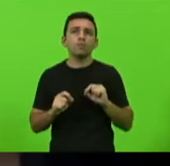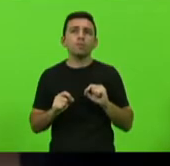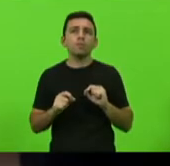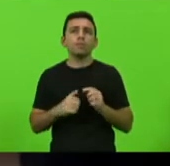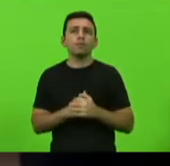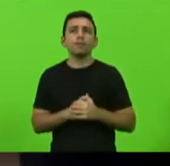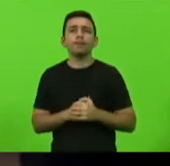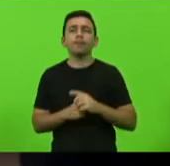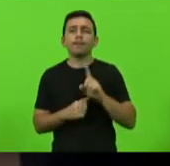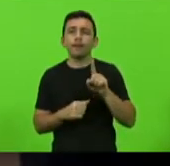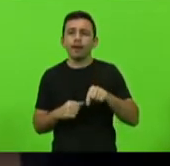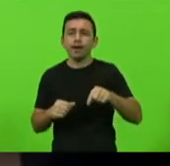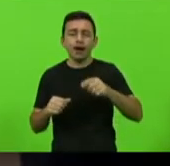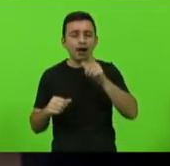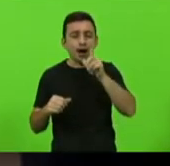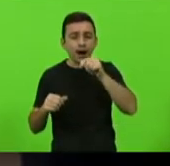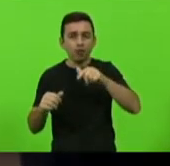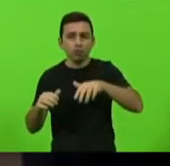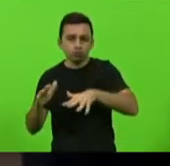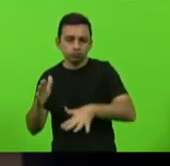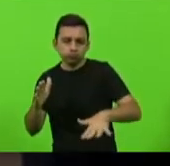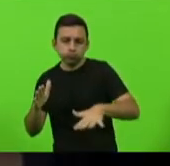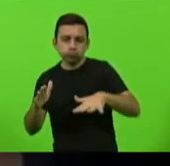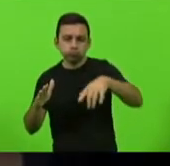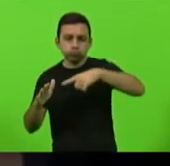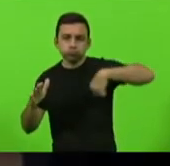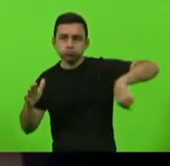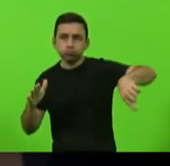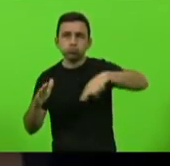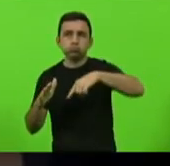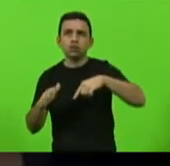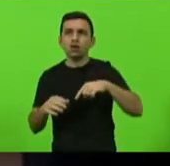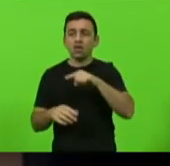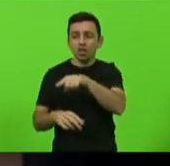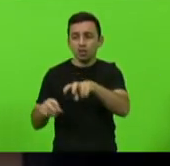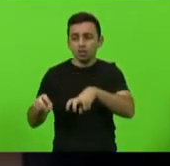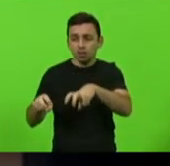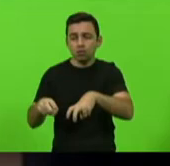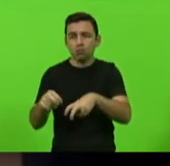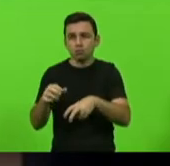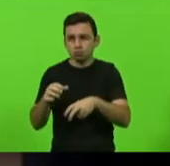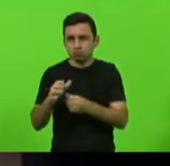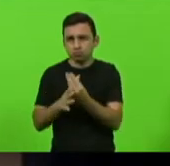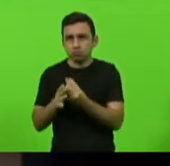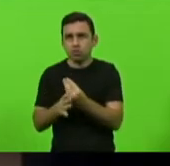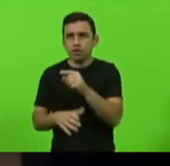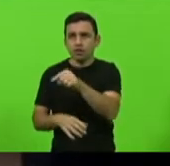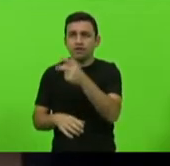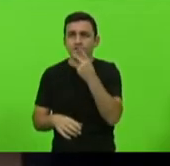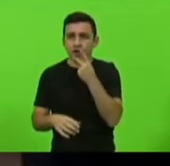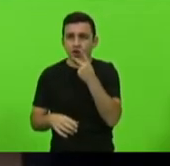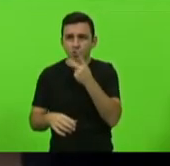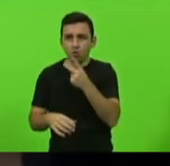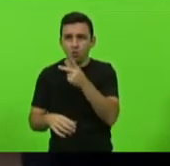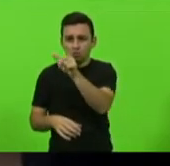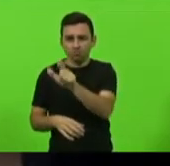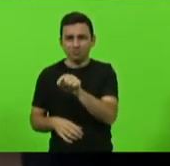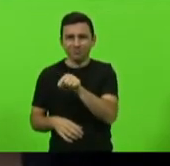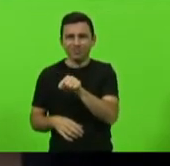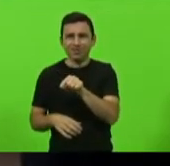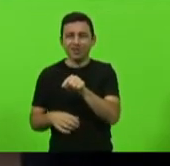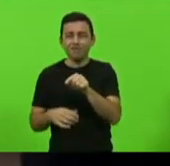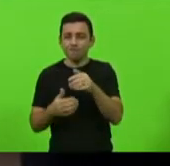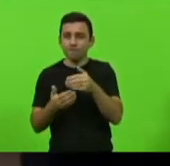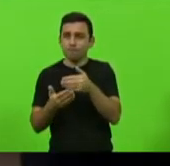da cisterna. Eu conversei esses dias com um produtor rural, ele disse que vai ter uma perda na colheita de soja dele de